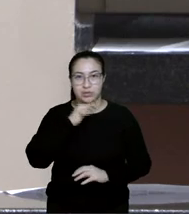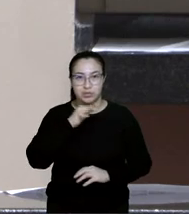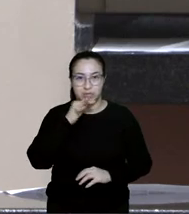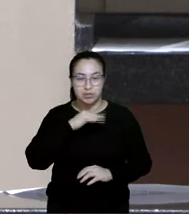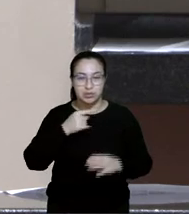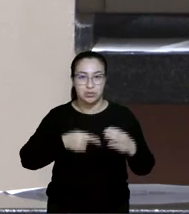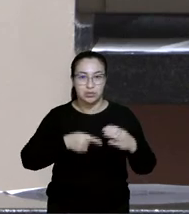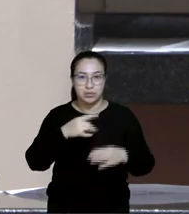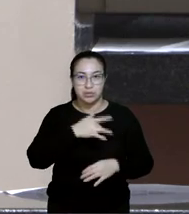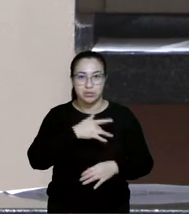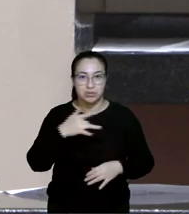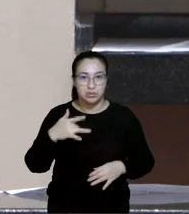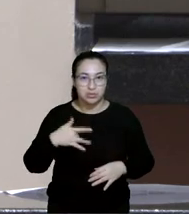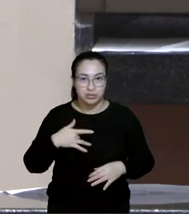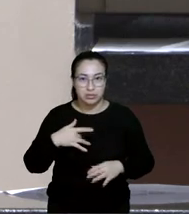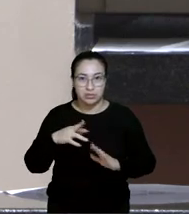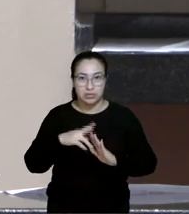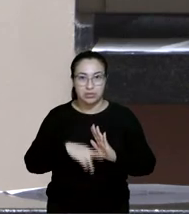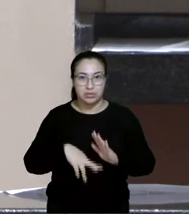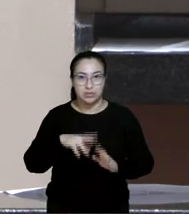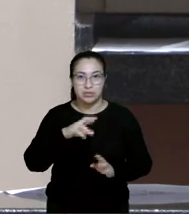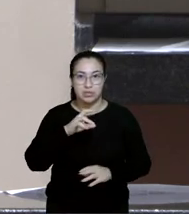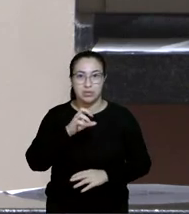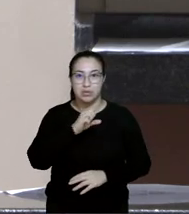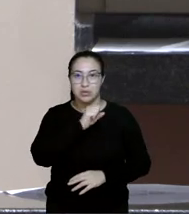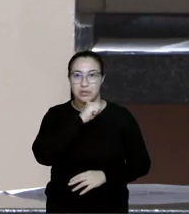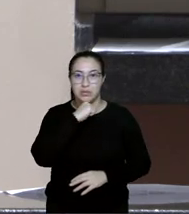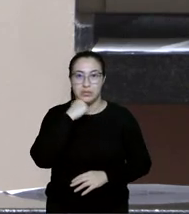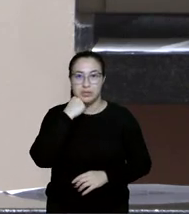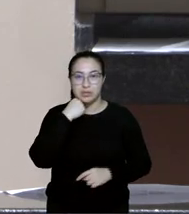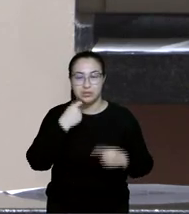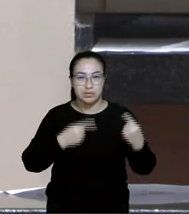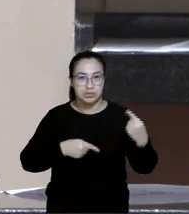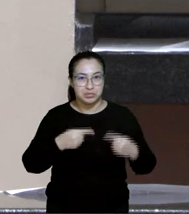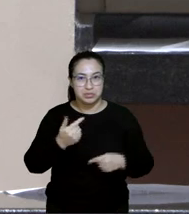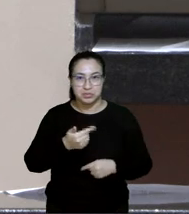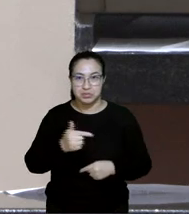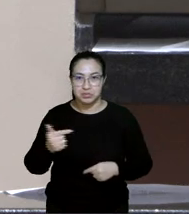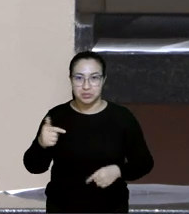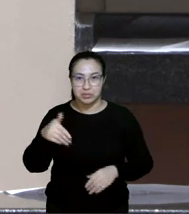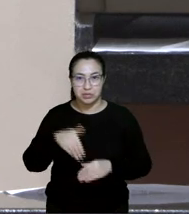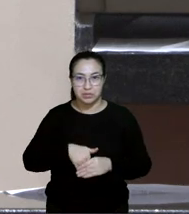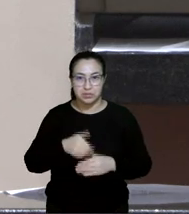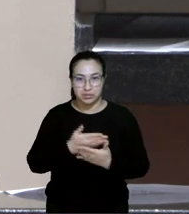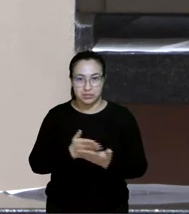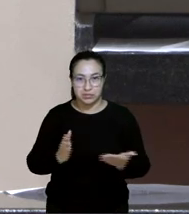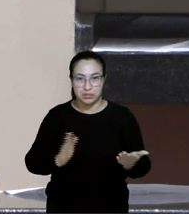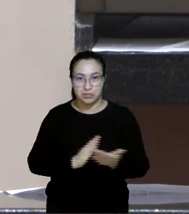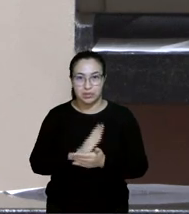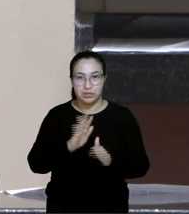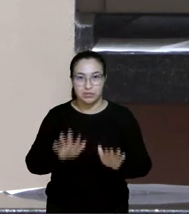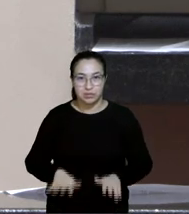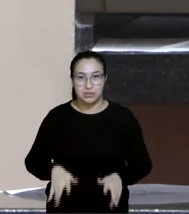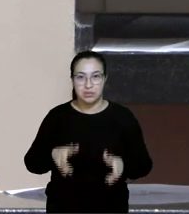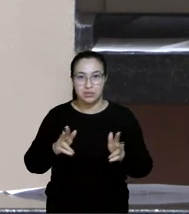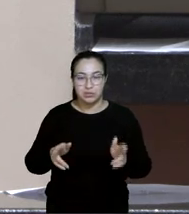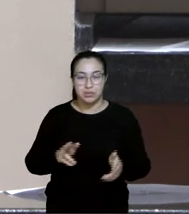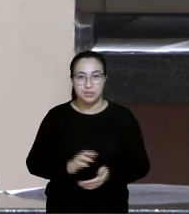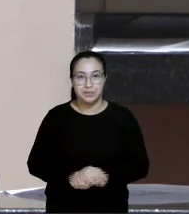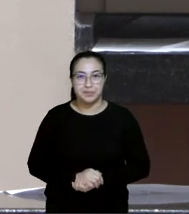de Saúde, relatoria deputado Massoco, em discussão. Não havendo quem queira discutir em votação, deputados que aprovam permaneçam como se